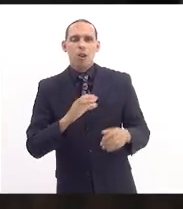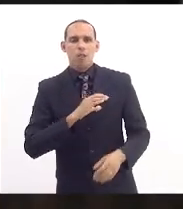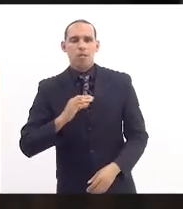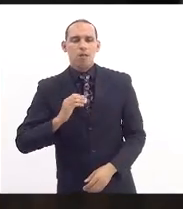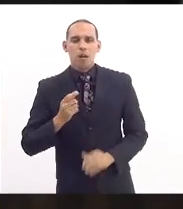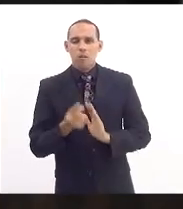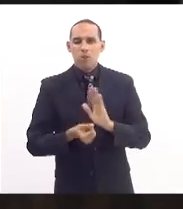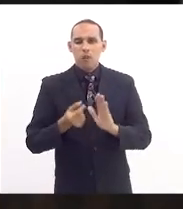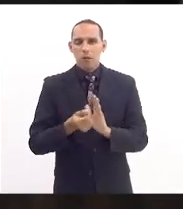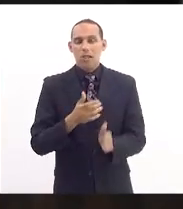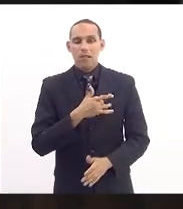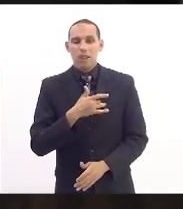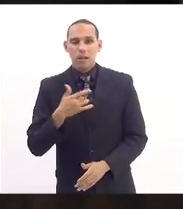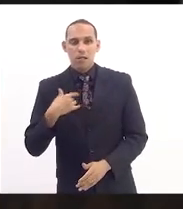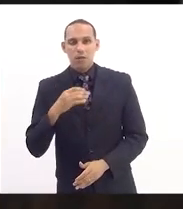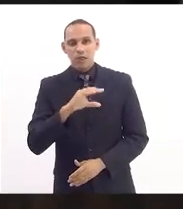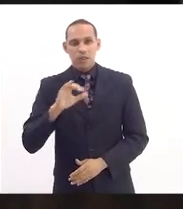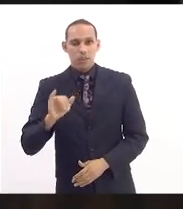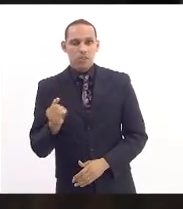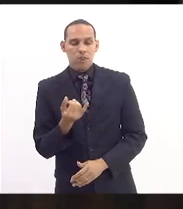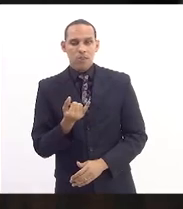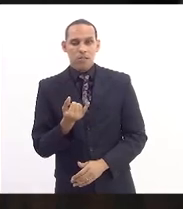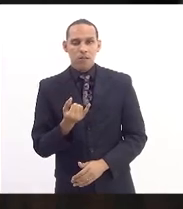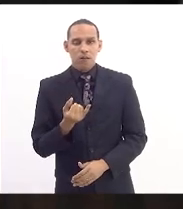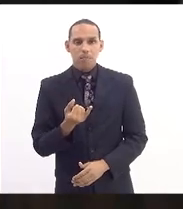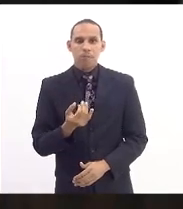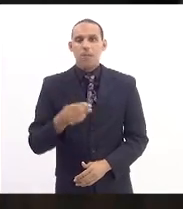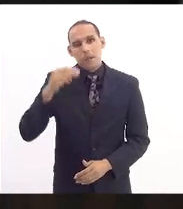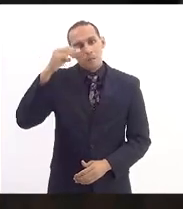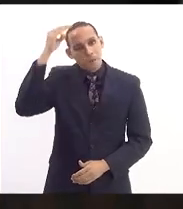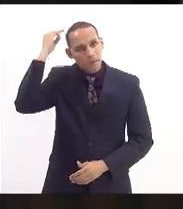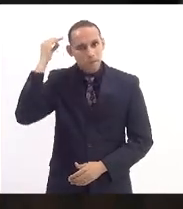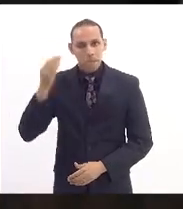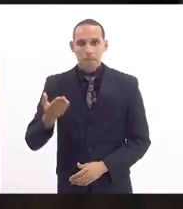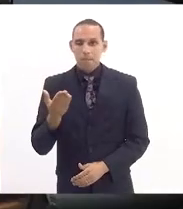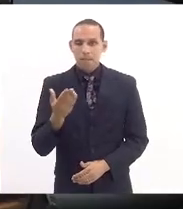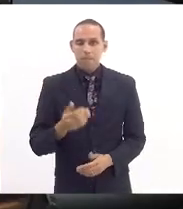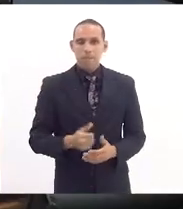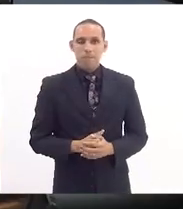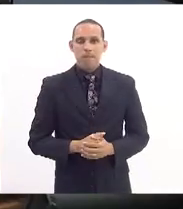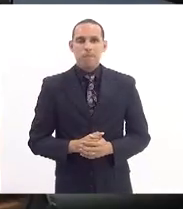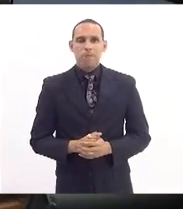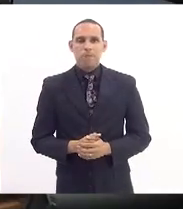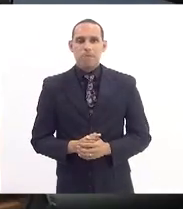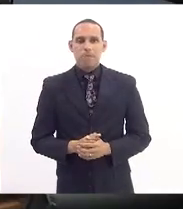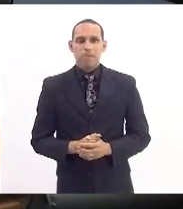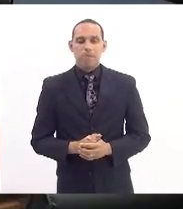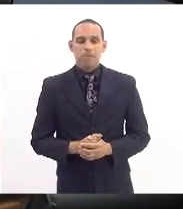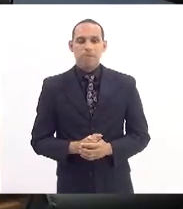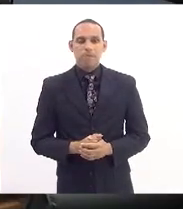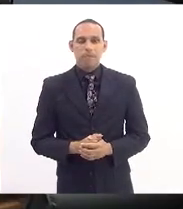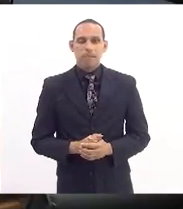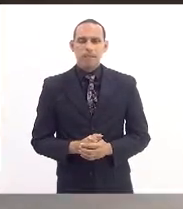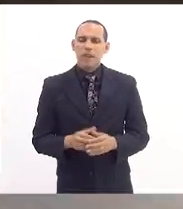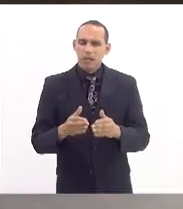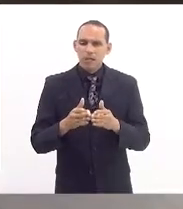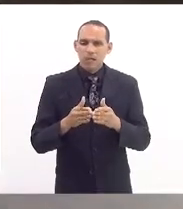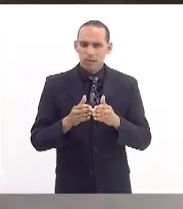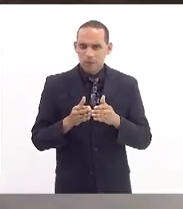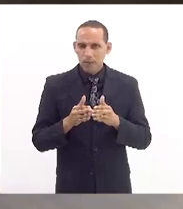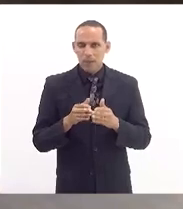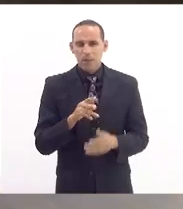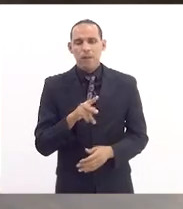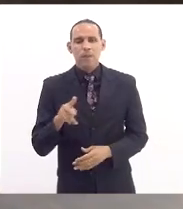para emitir parecer pela comissão de Conde a massa passivo o presidente Vou solicitar a vossa